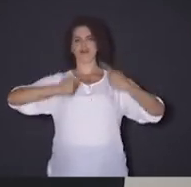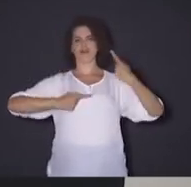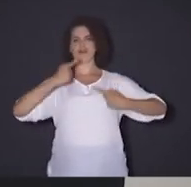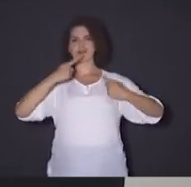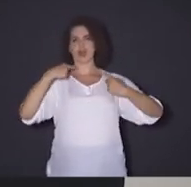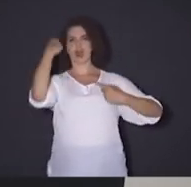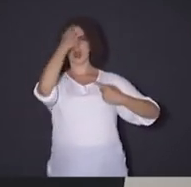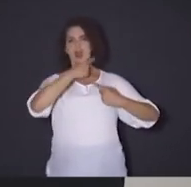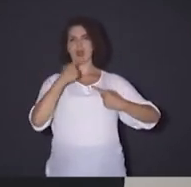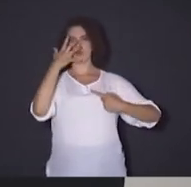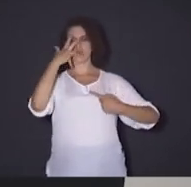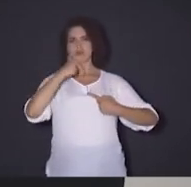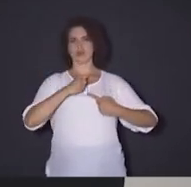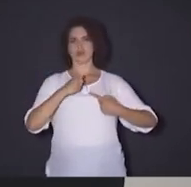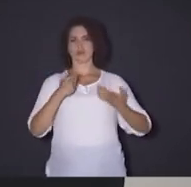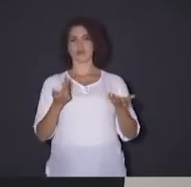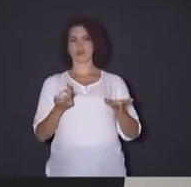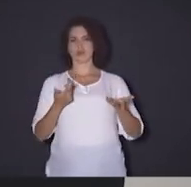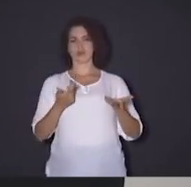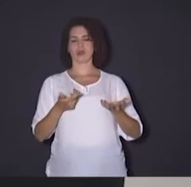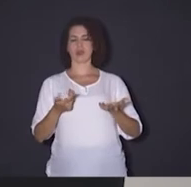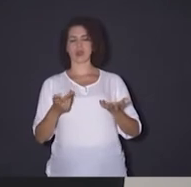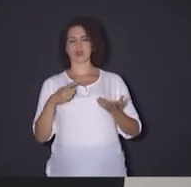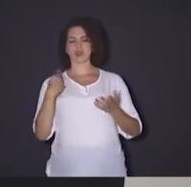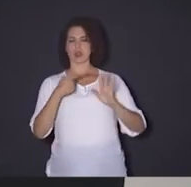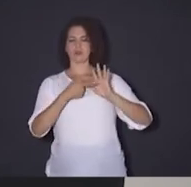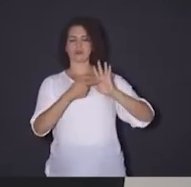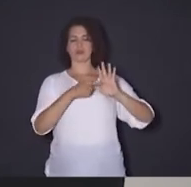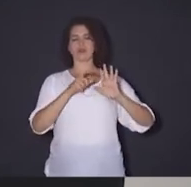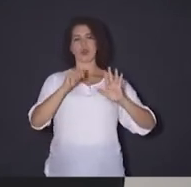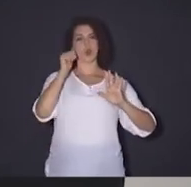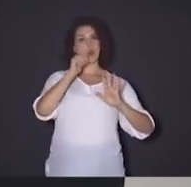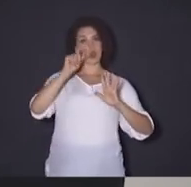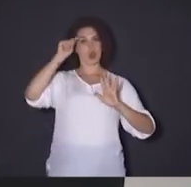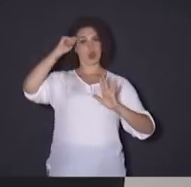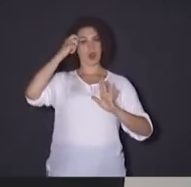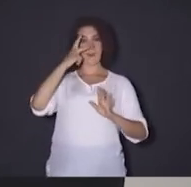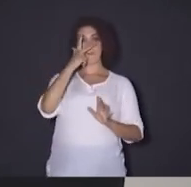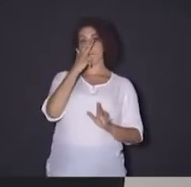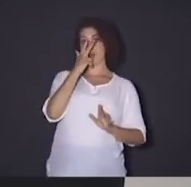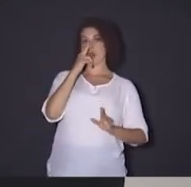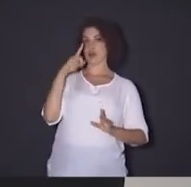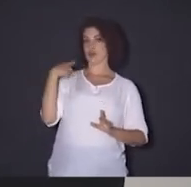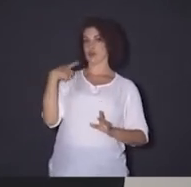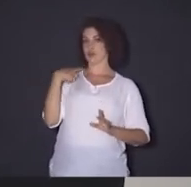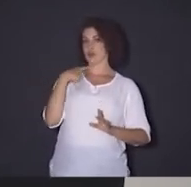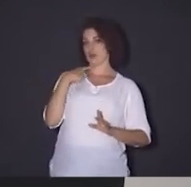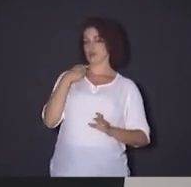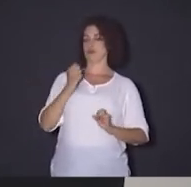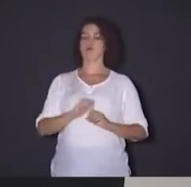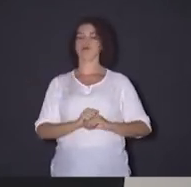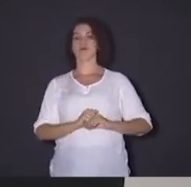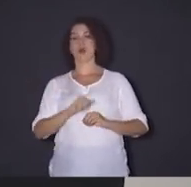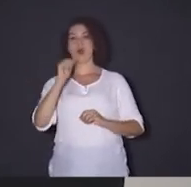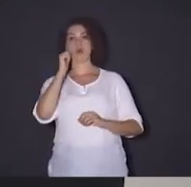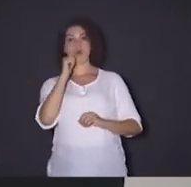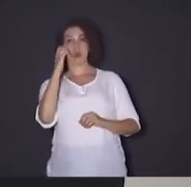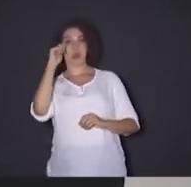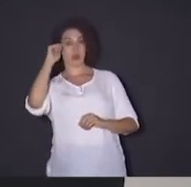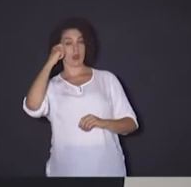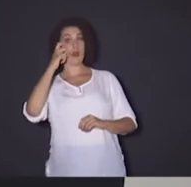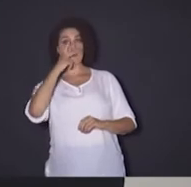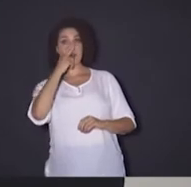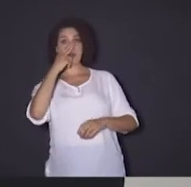é de sinais que a gente está falando está falando com uma mulher negra parece advogada está falando com a mulher negra parece juízo